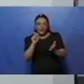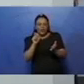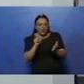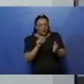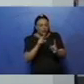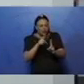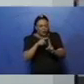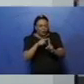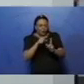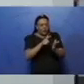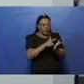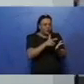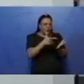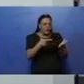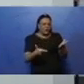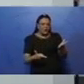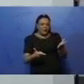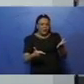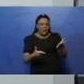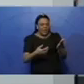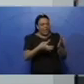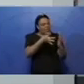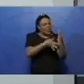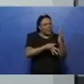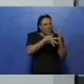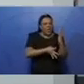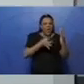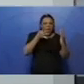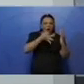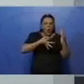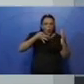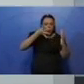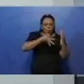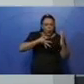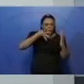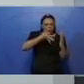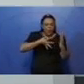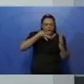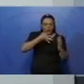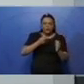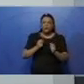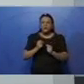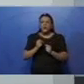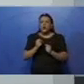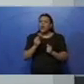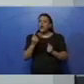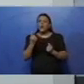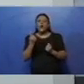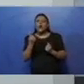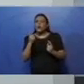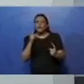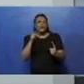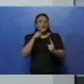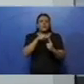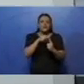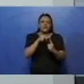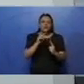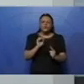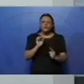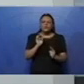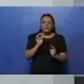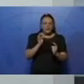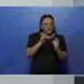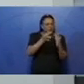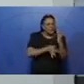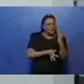jornalística, ele é um texto totalmente argumentativo. E qual que é o objetivo do texto argumentativo? Desculpe.